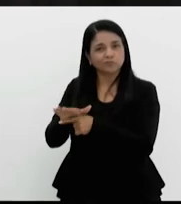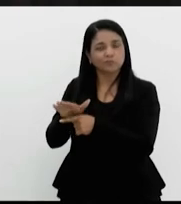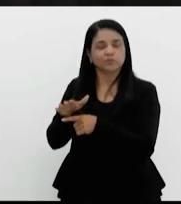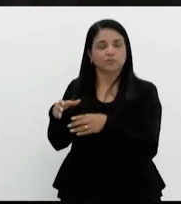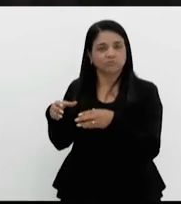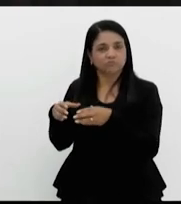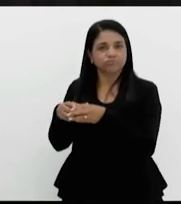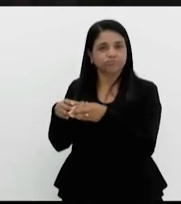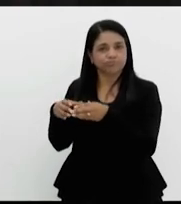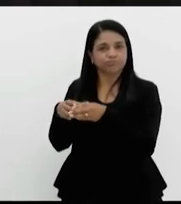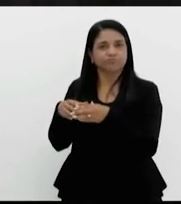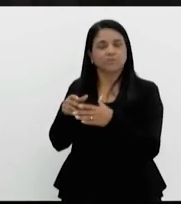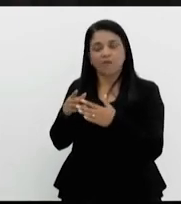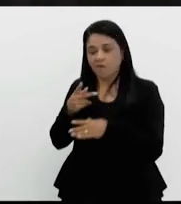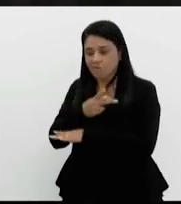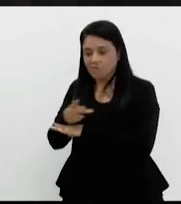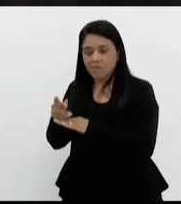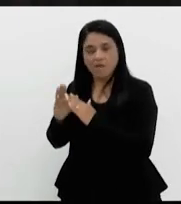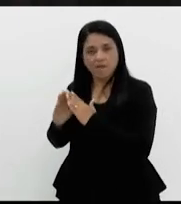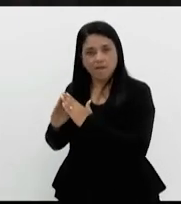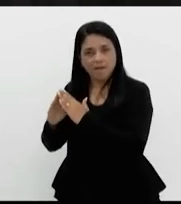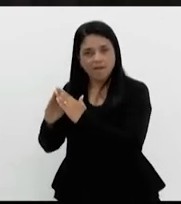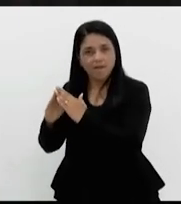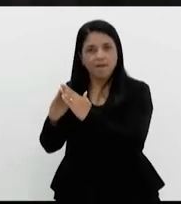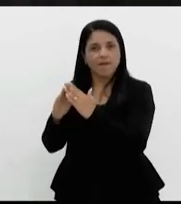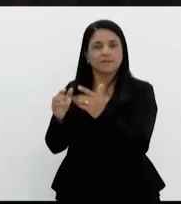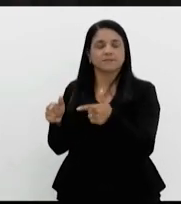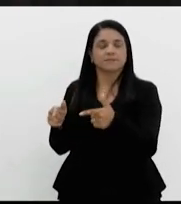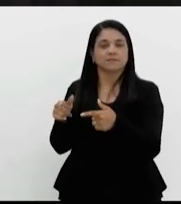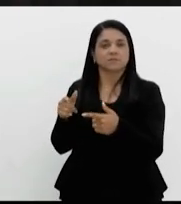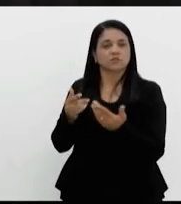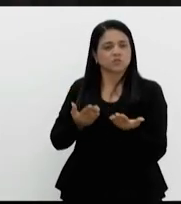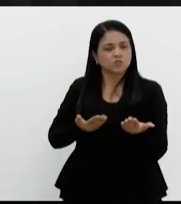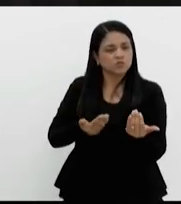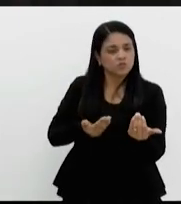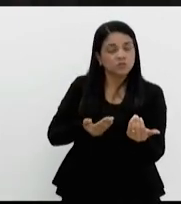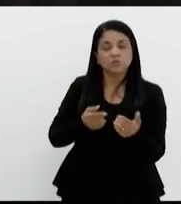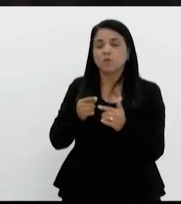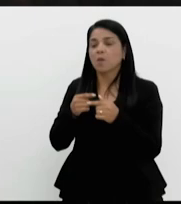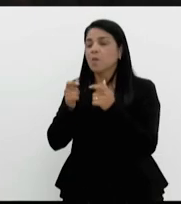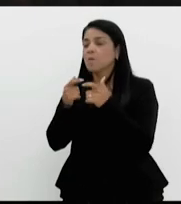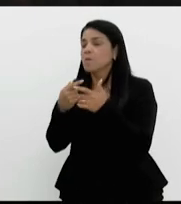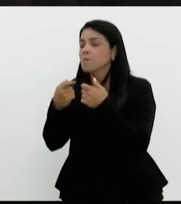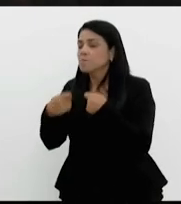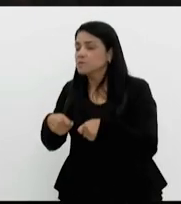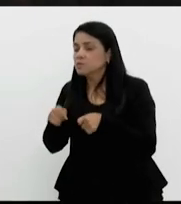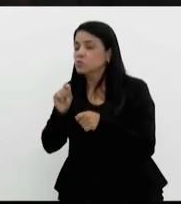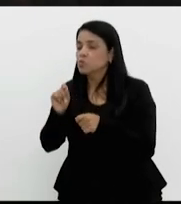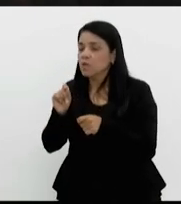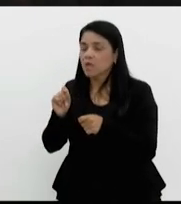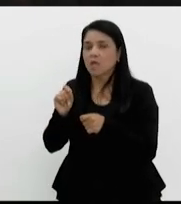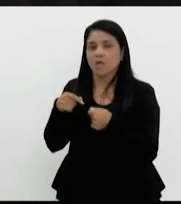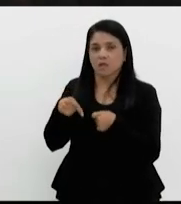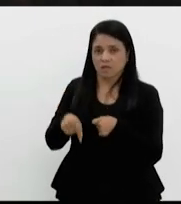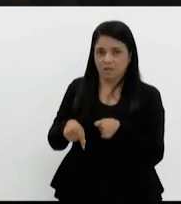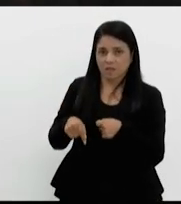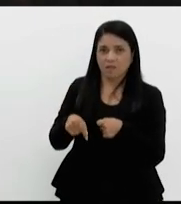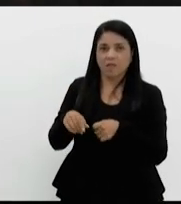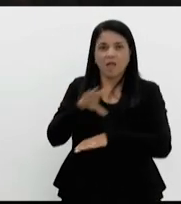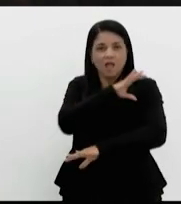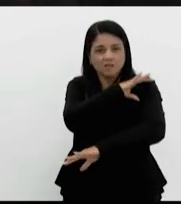comunitária, de irmos às casas e a juventude perguntar o que é que precisa aqui. Nós somos ali da Assembleia de